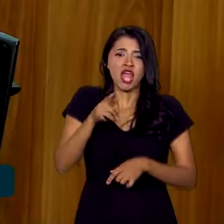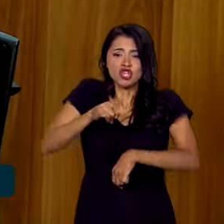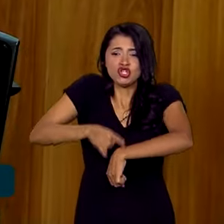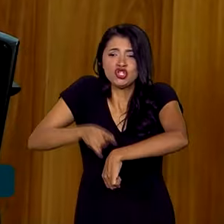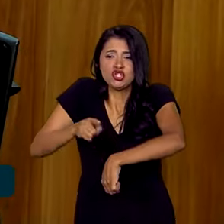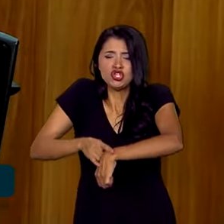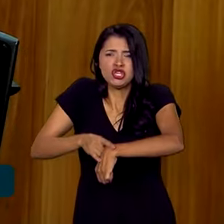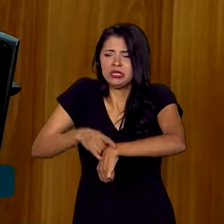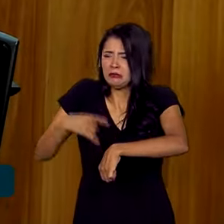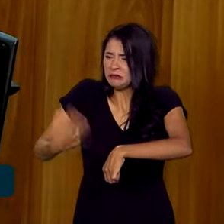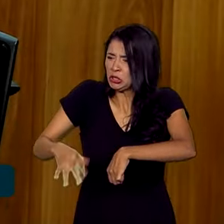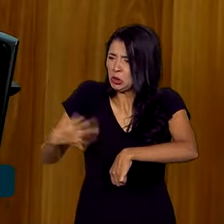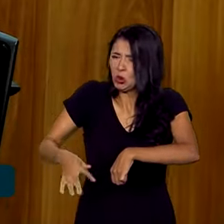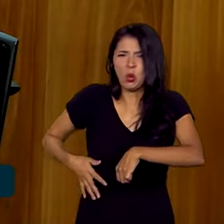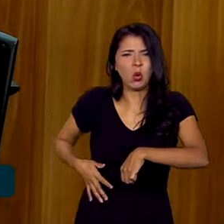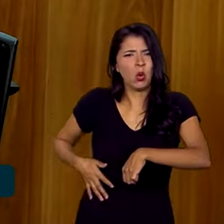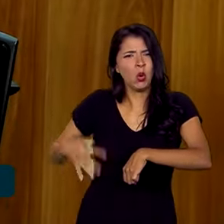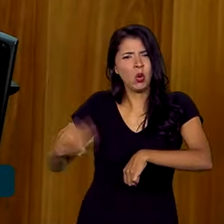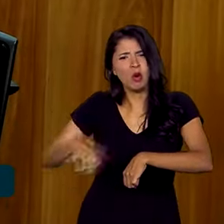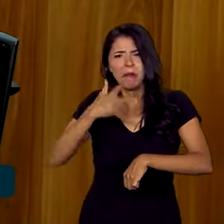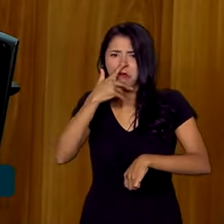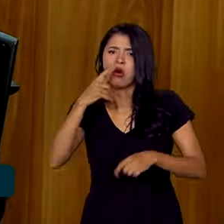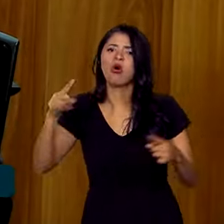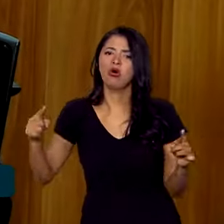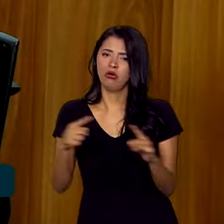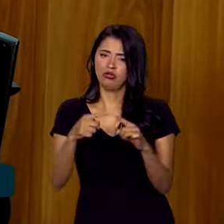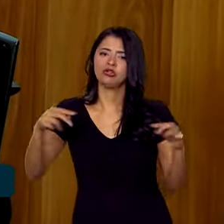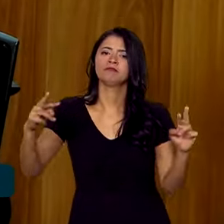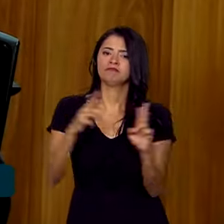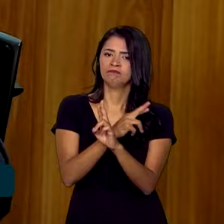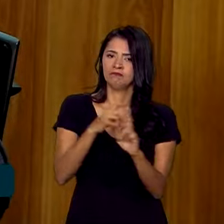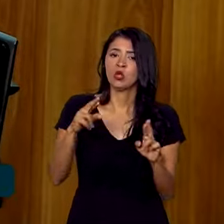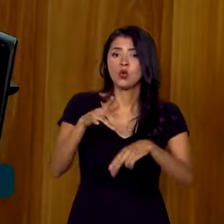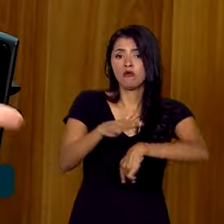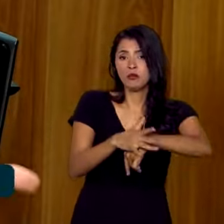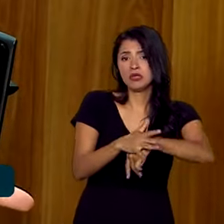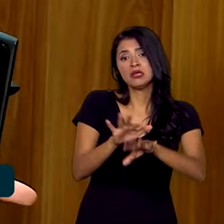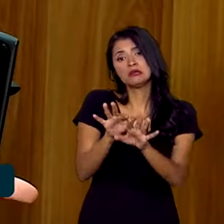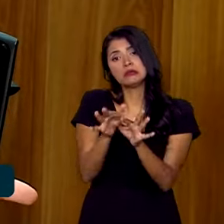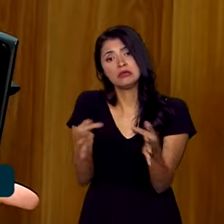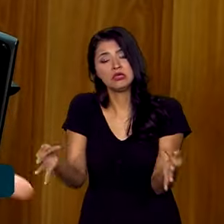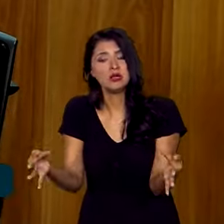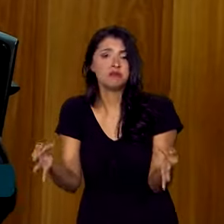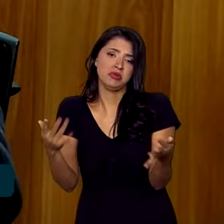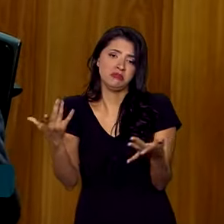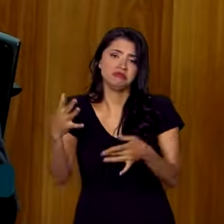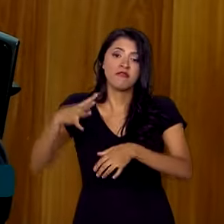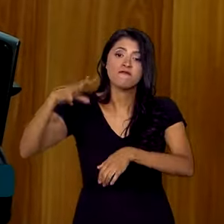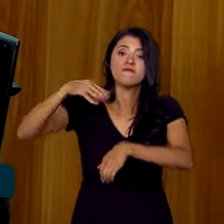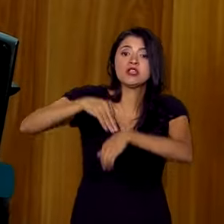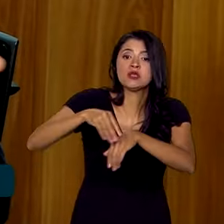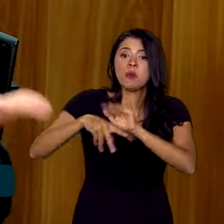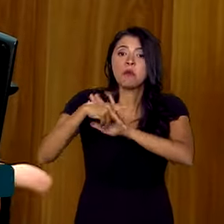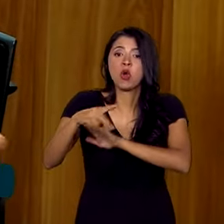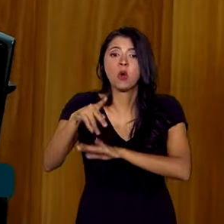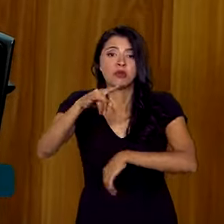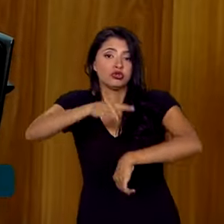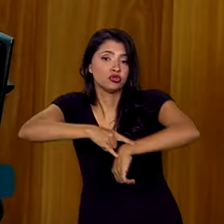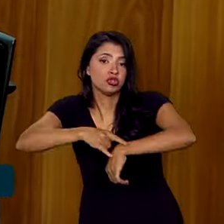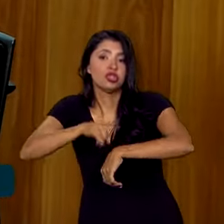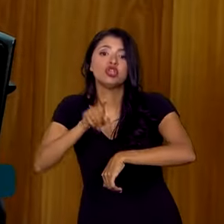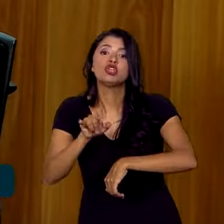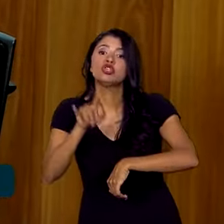alguma dor ao urinar pode ter alguma correlação com alguma enfermidade simples como uma infecção de urina ou como por